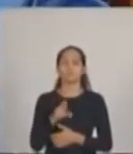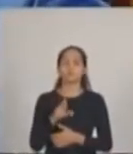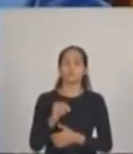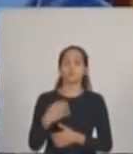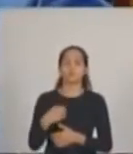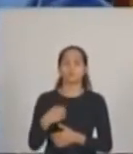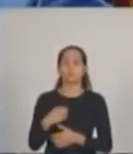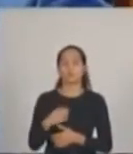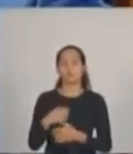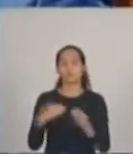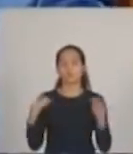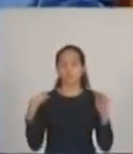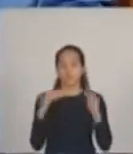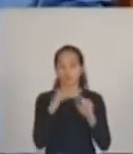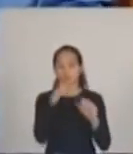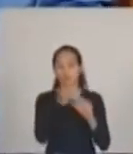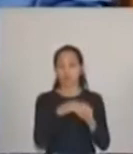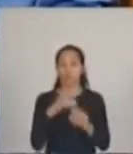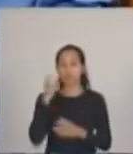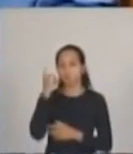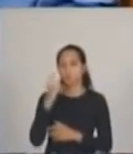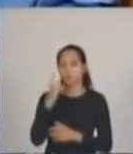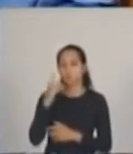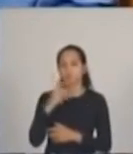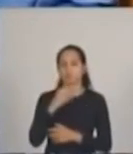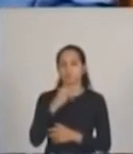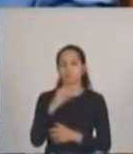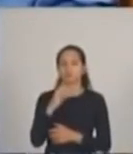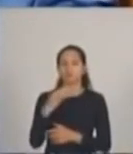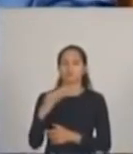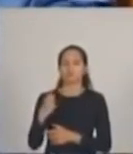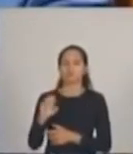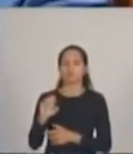Voto com o relator. Deputado Janete Sá.